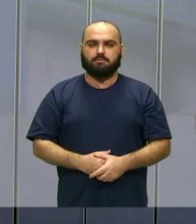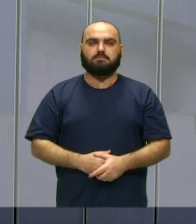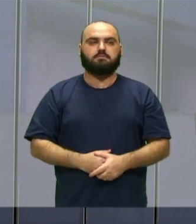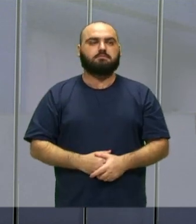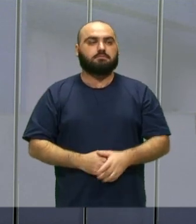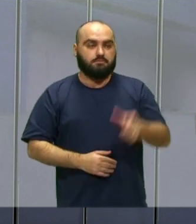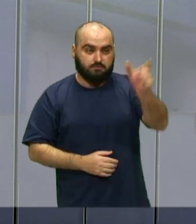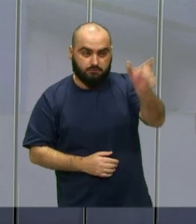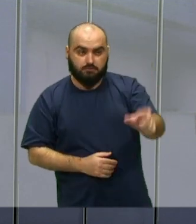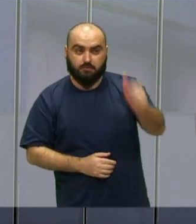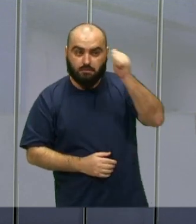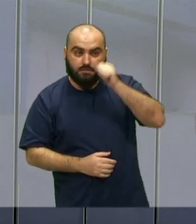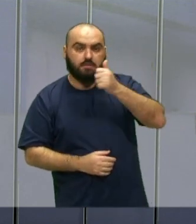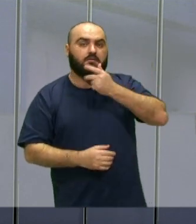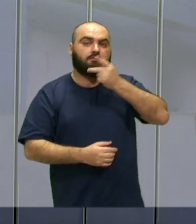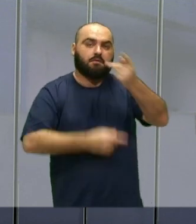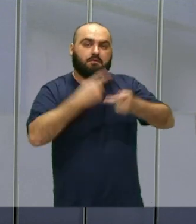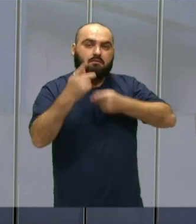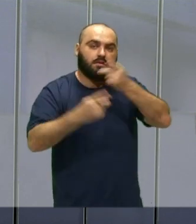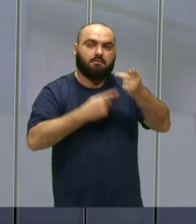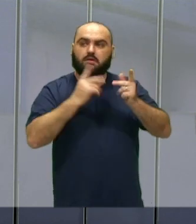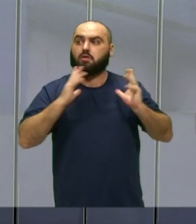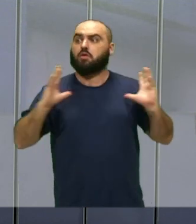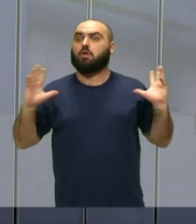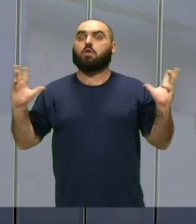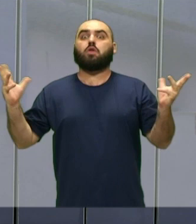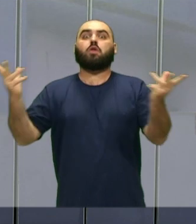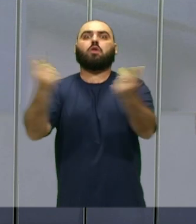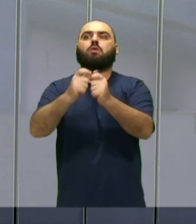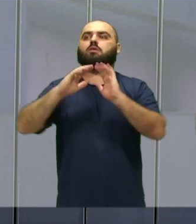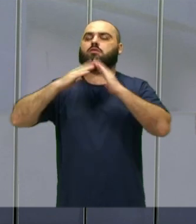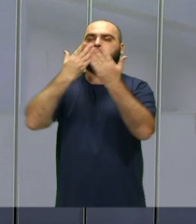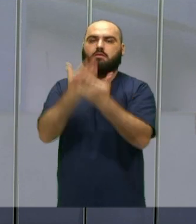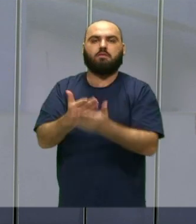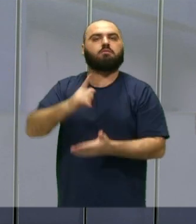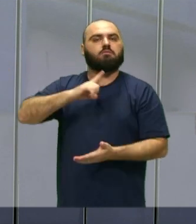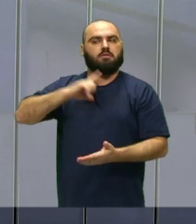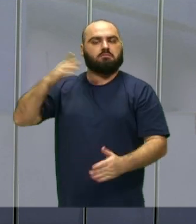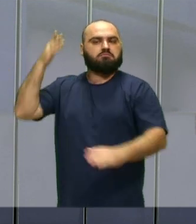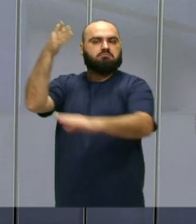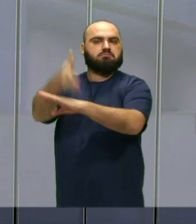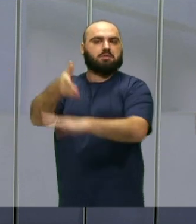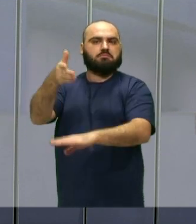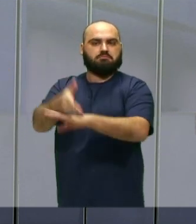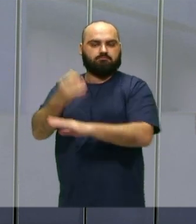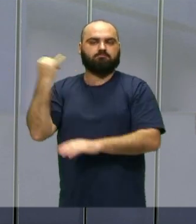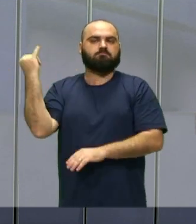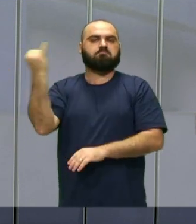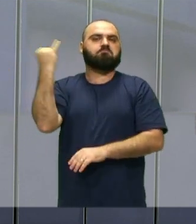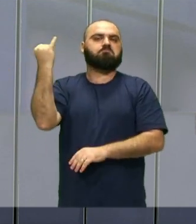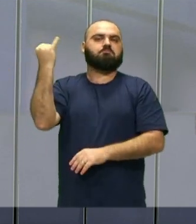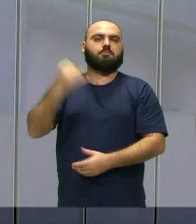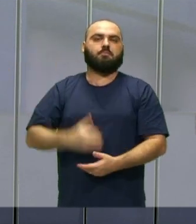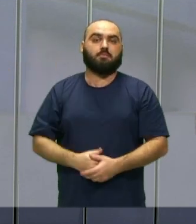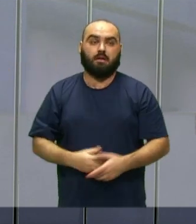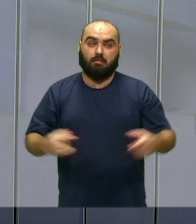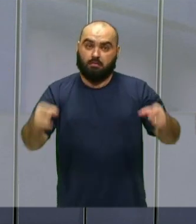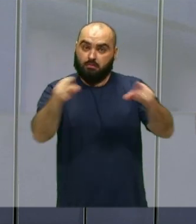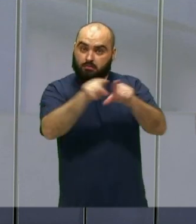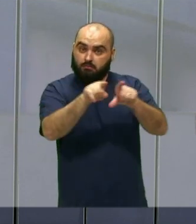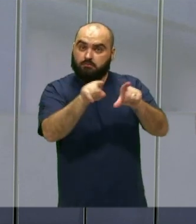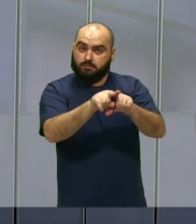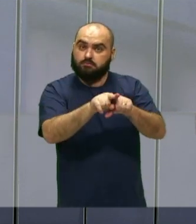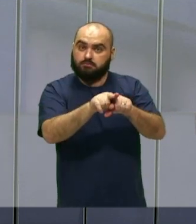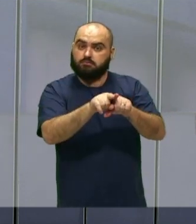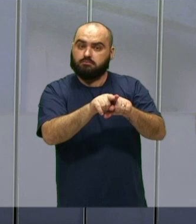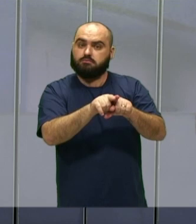para as meninas e todas elas, em todas as escolas, tiveram uma participação muito importante e que também